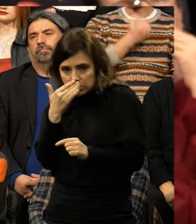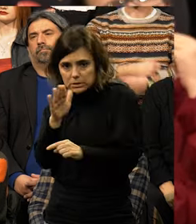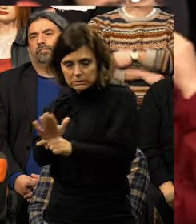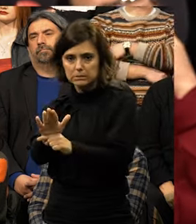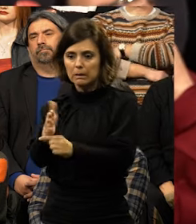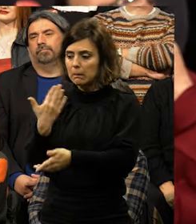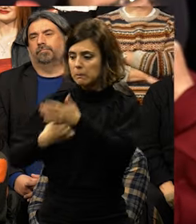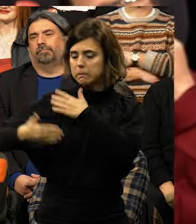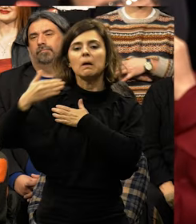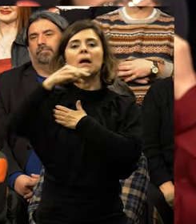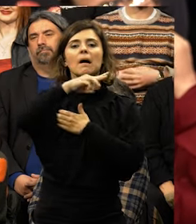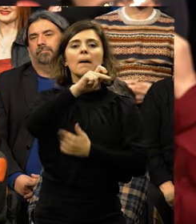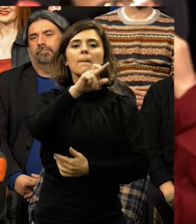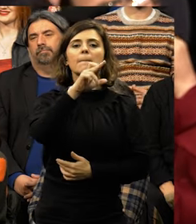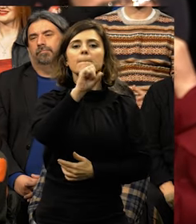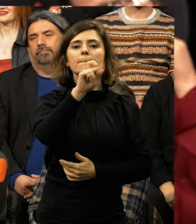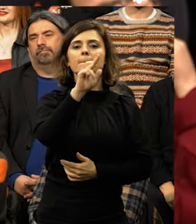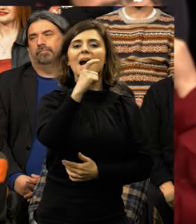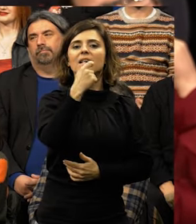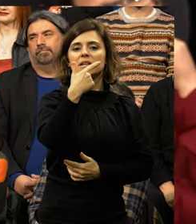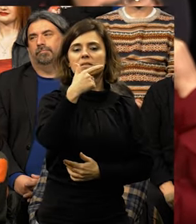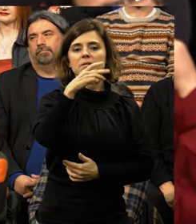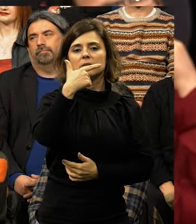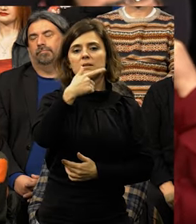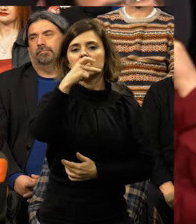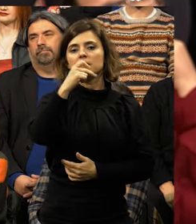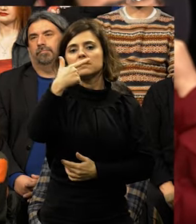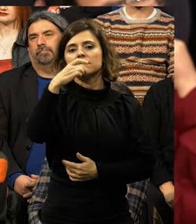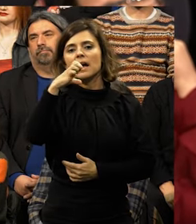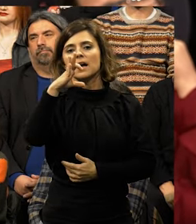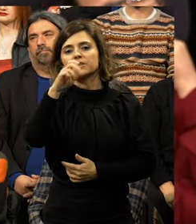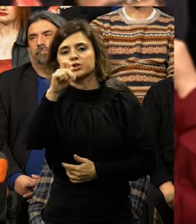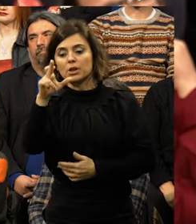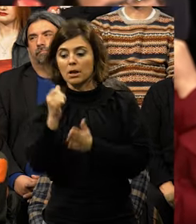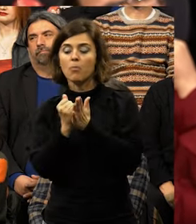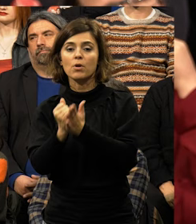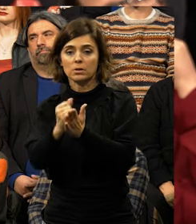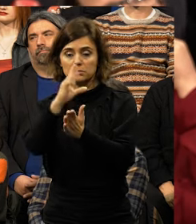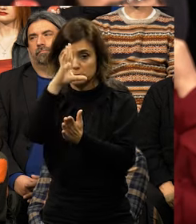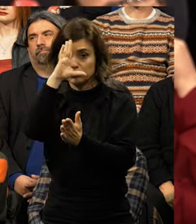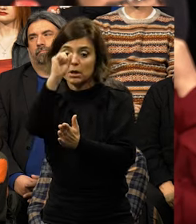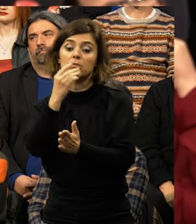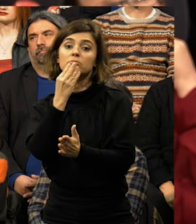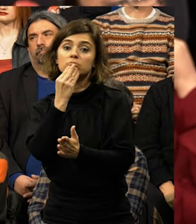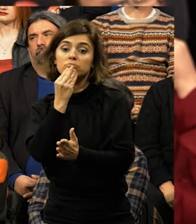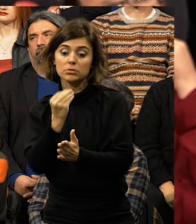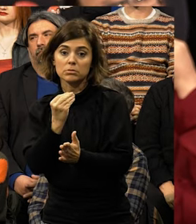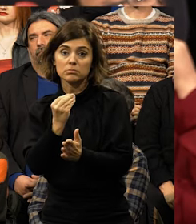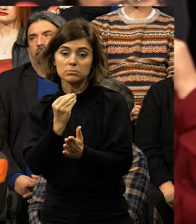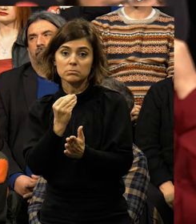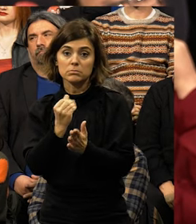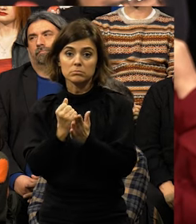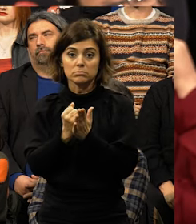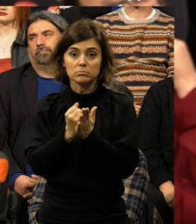Margaret T apoiante do Estado de Israel ordenou o embargo à venda de armas para